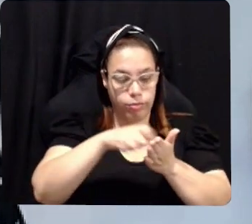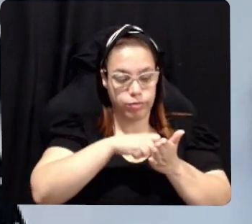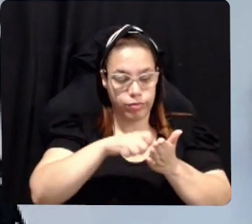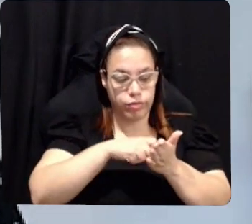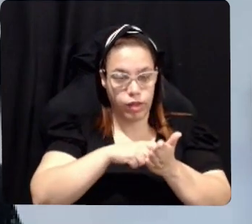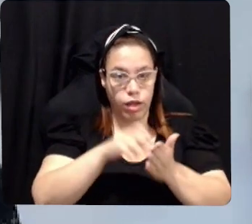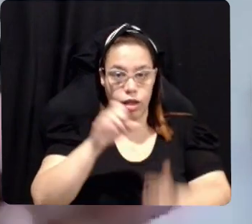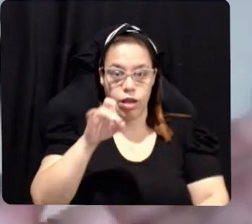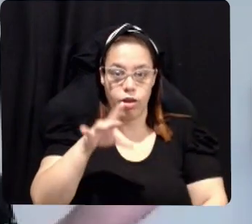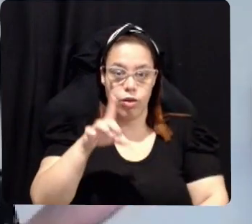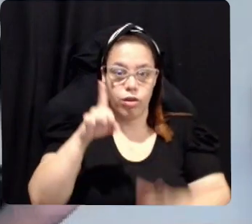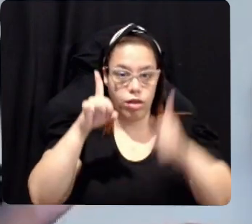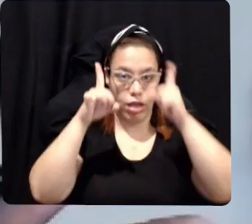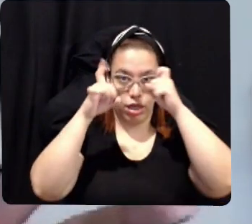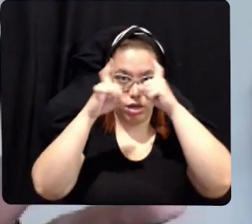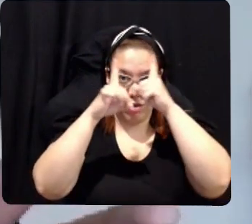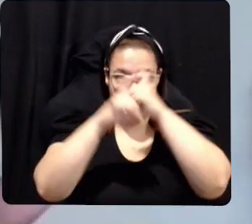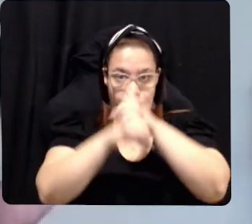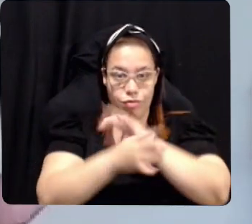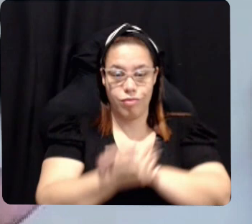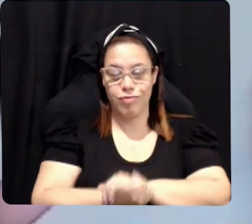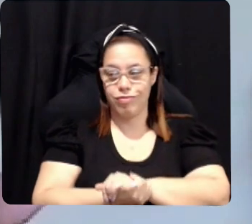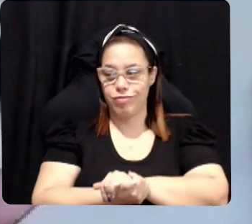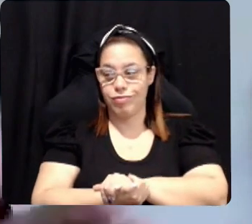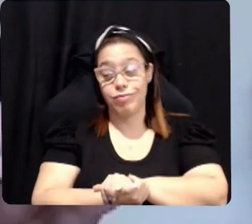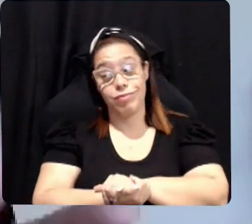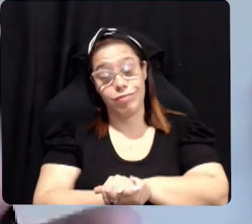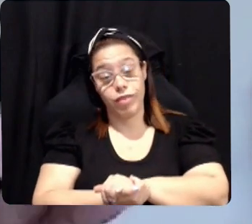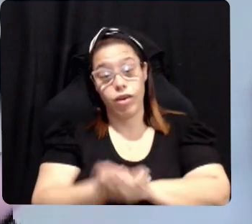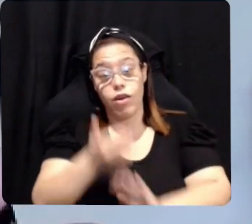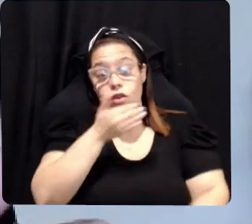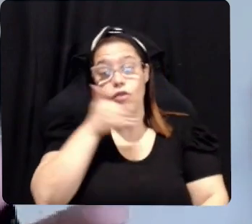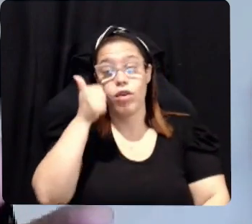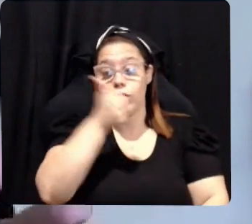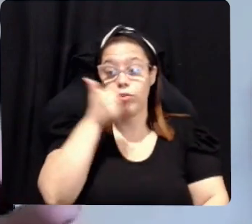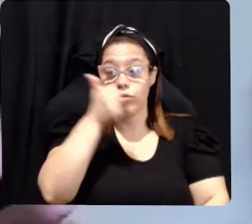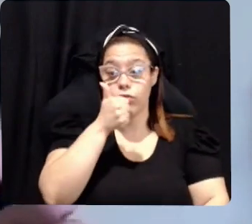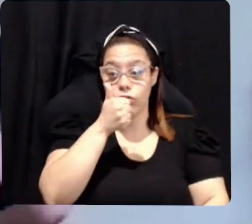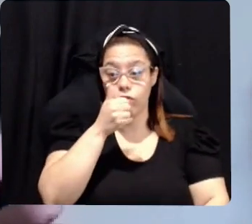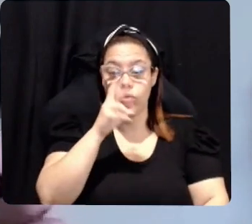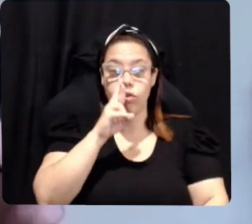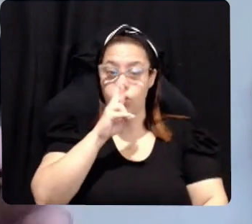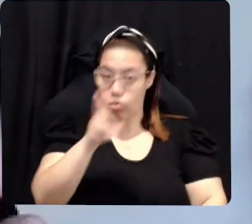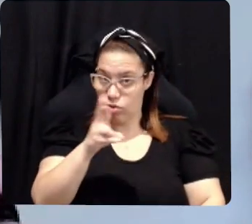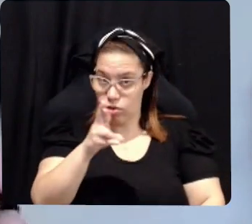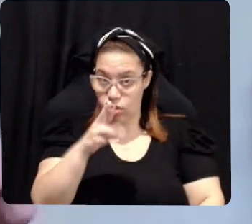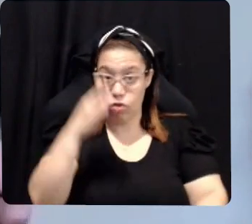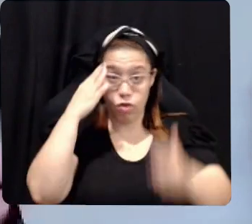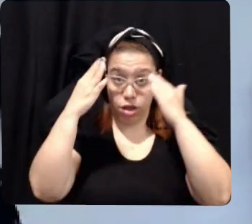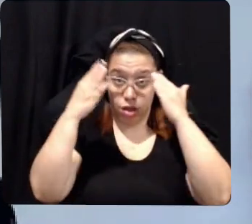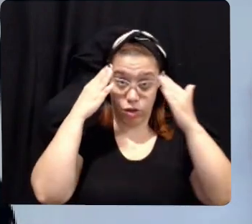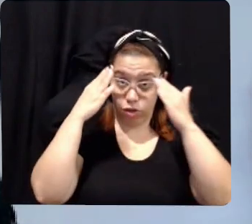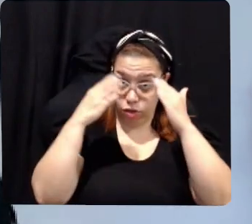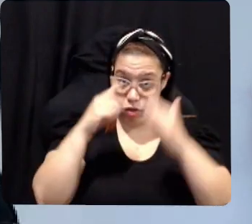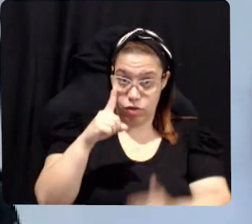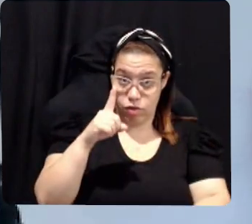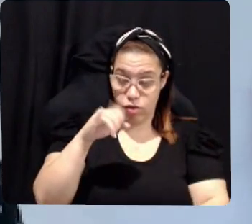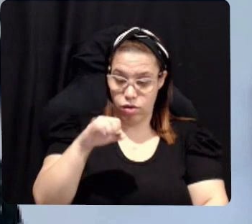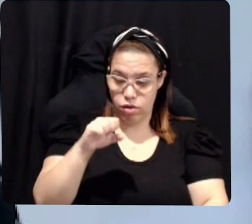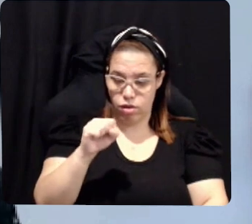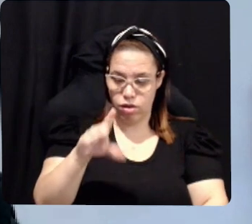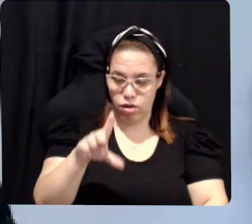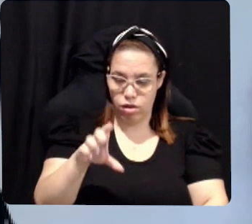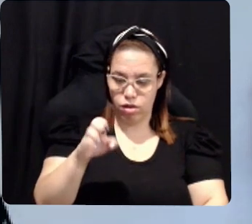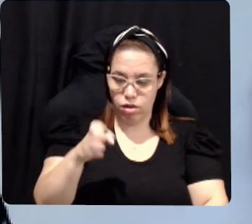leitura escrita. Porque pode ser só uma dificuldade. E uma dificuldade vai melhorar, vai resolver com a terapia.